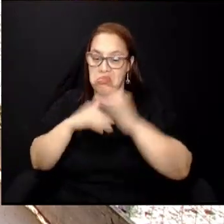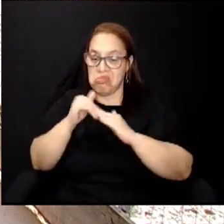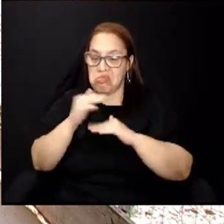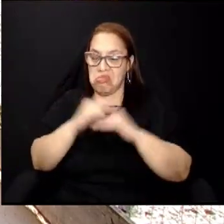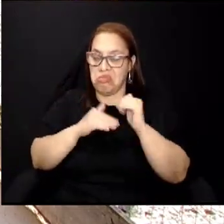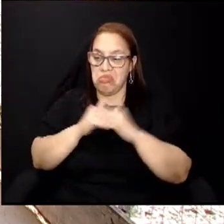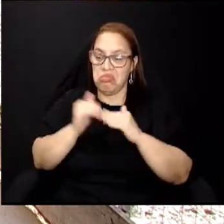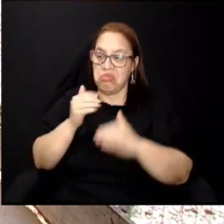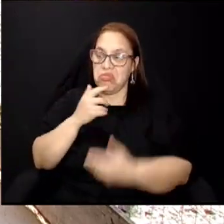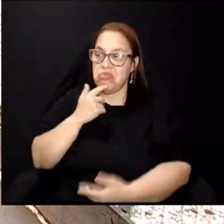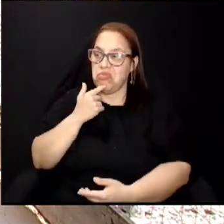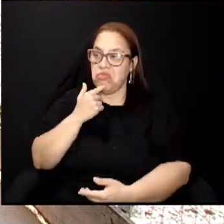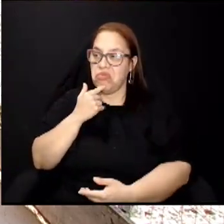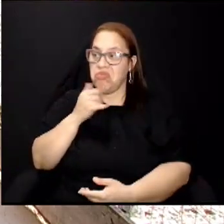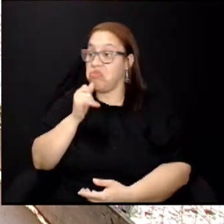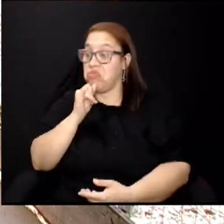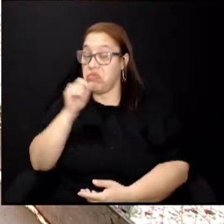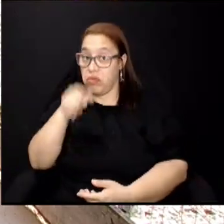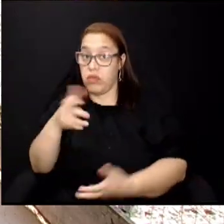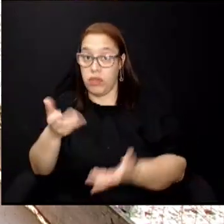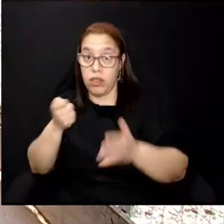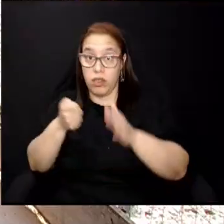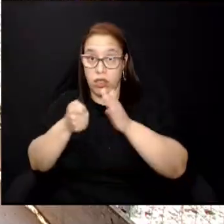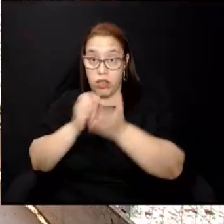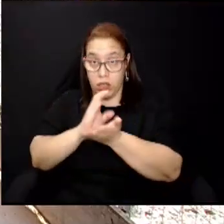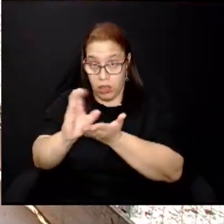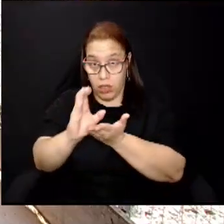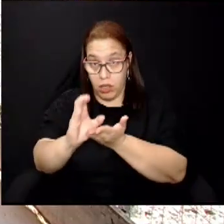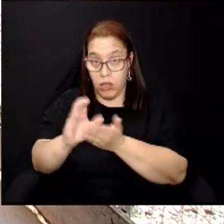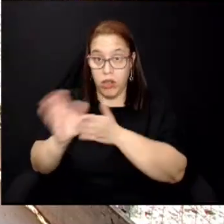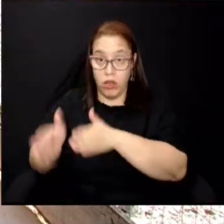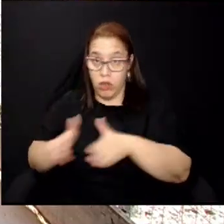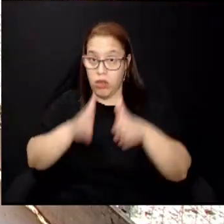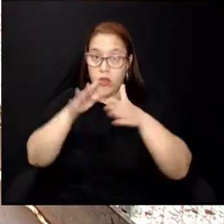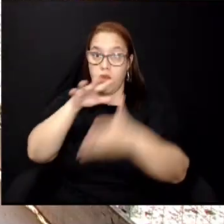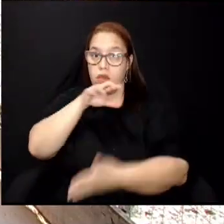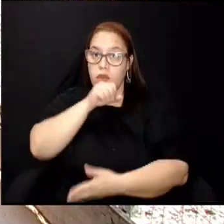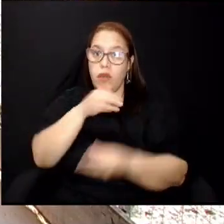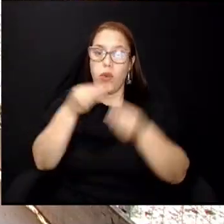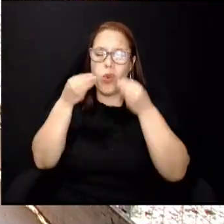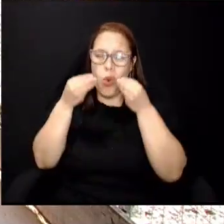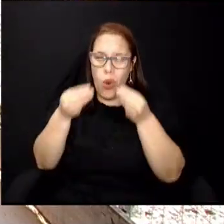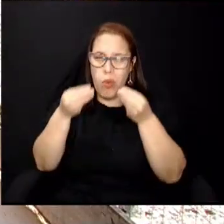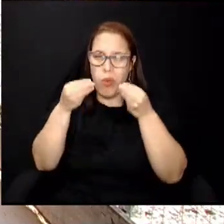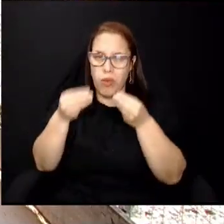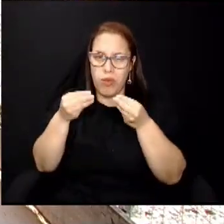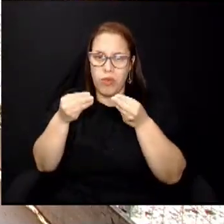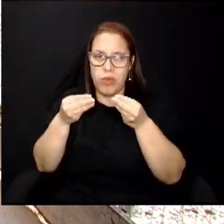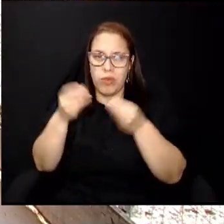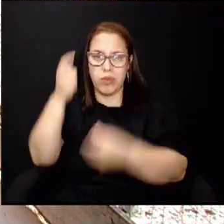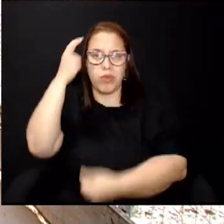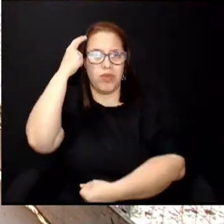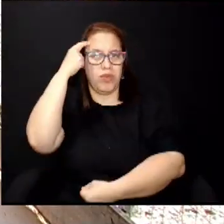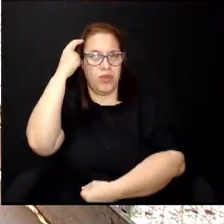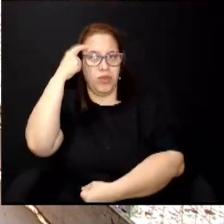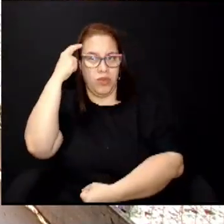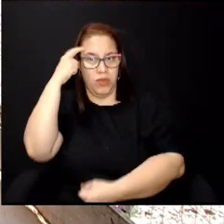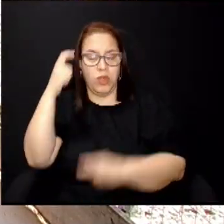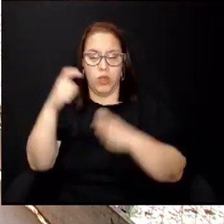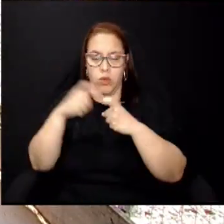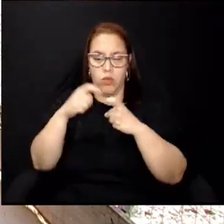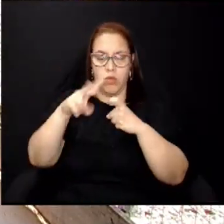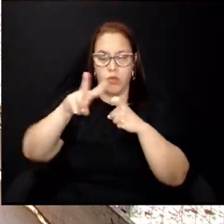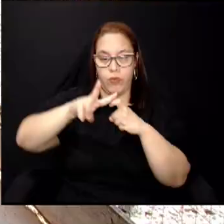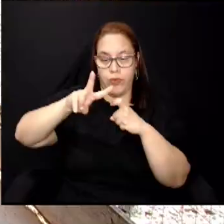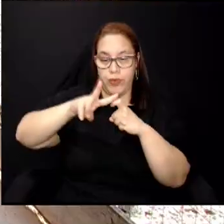por exemplo, você quer investir na área de produção animal, como que eu faço isso? Você vai pensar muitas vezes no médico veterinário, né, como